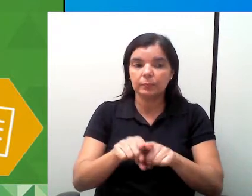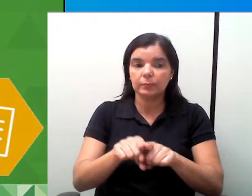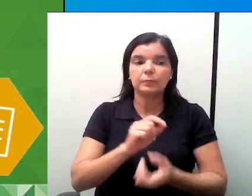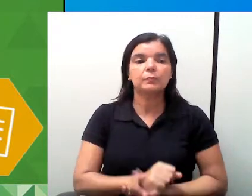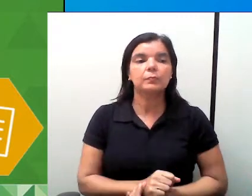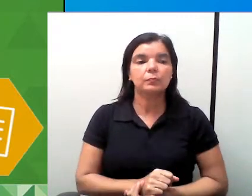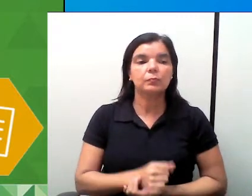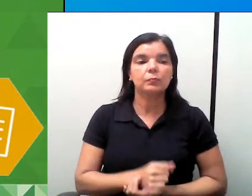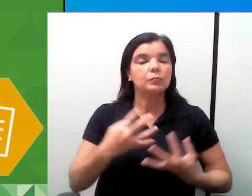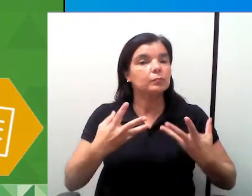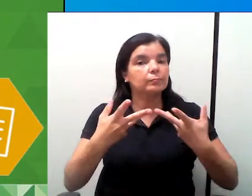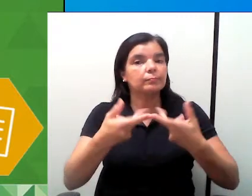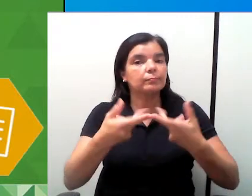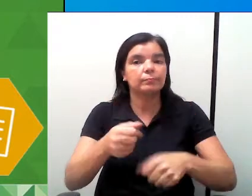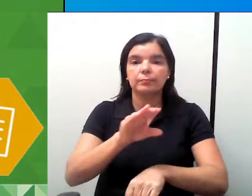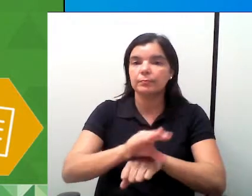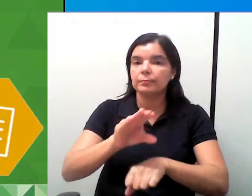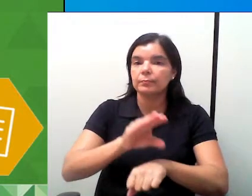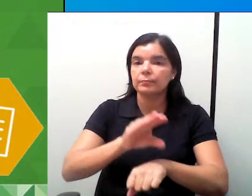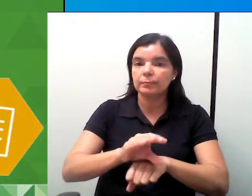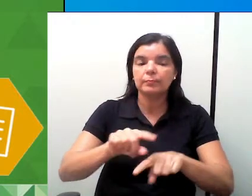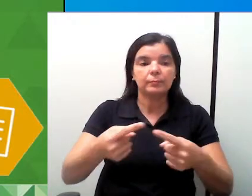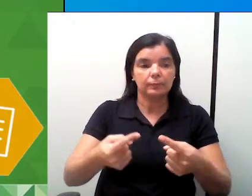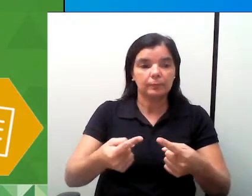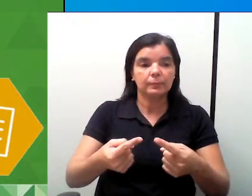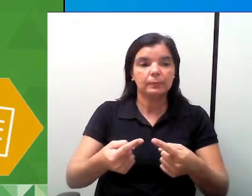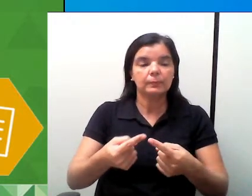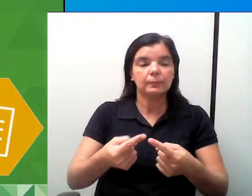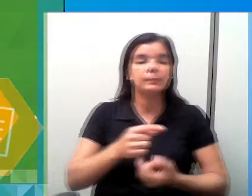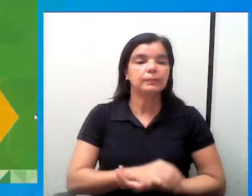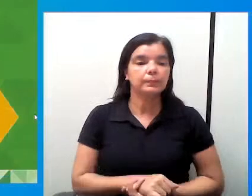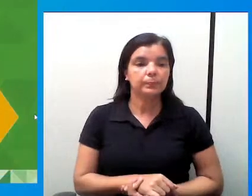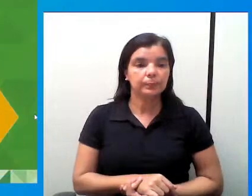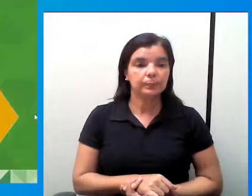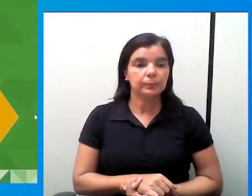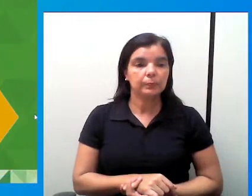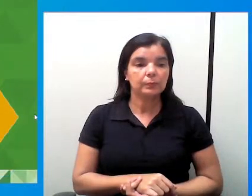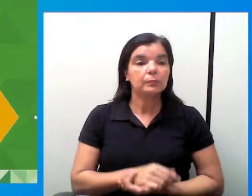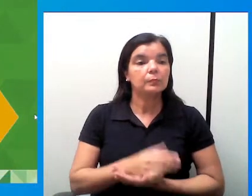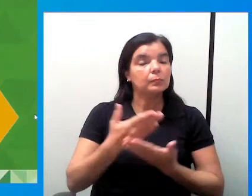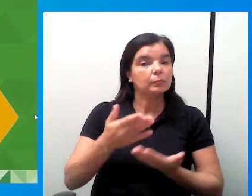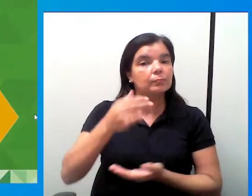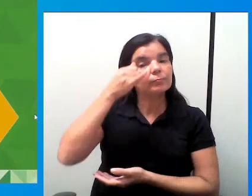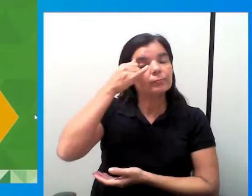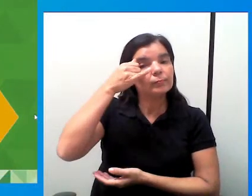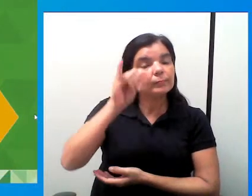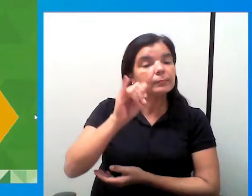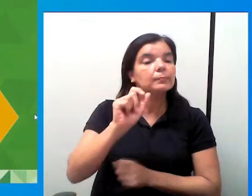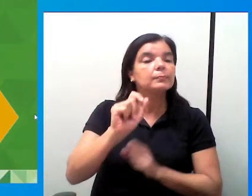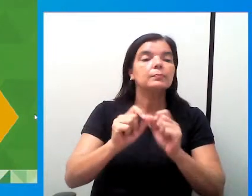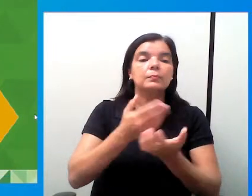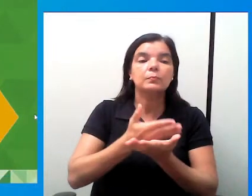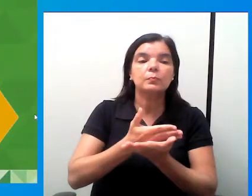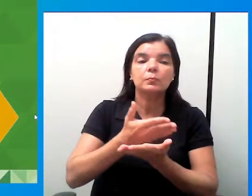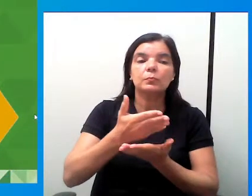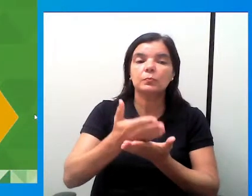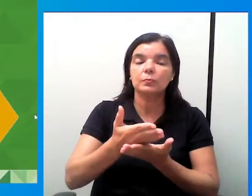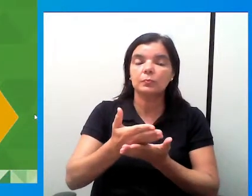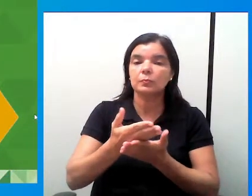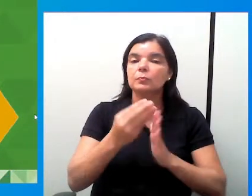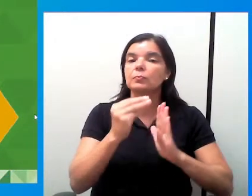para todos os cursos, mas já é uma opção. Então, a ideia é que a gente comece a